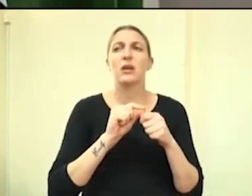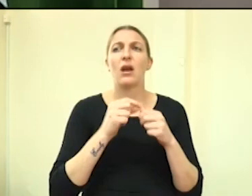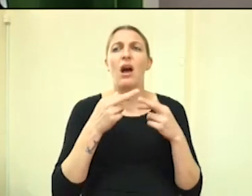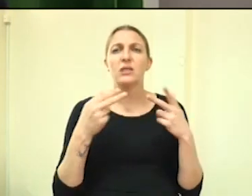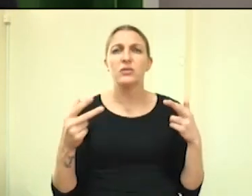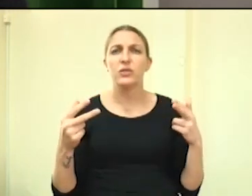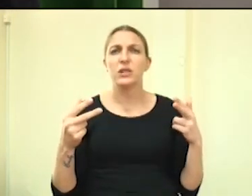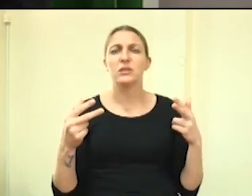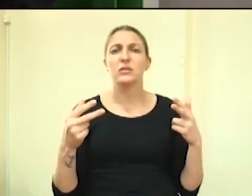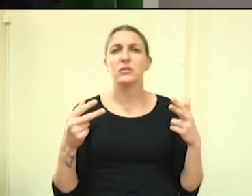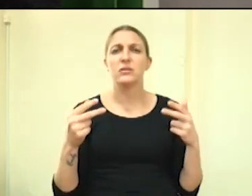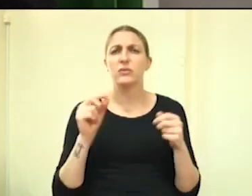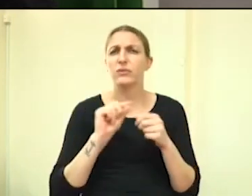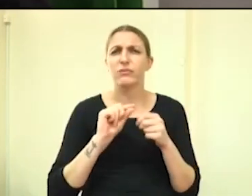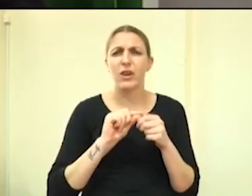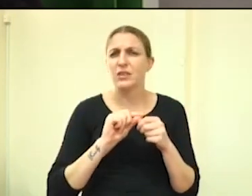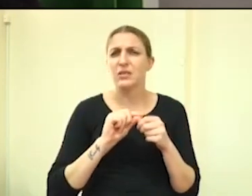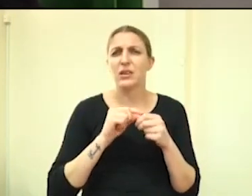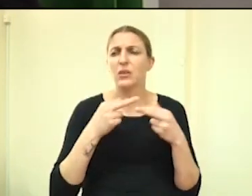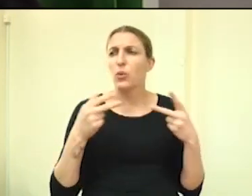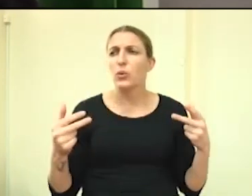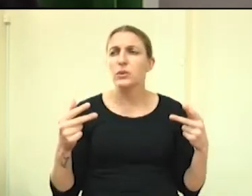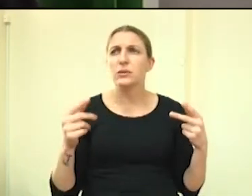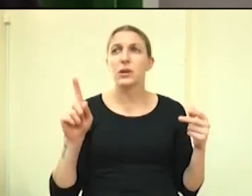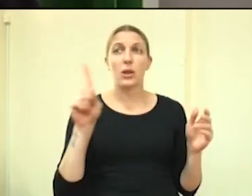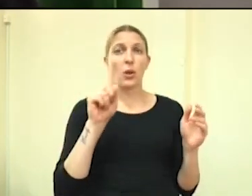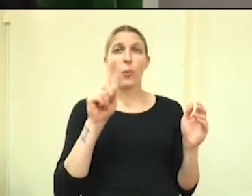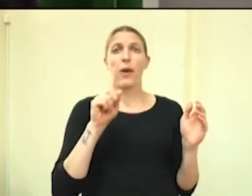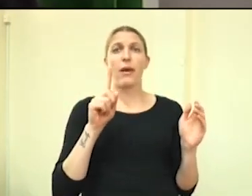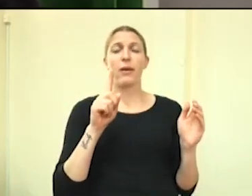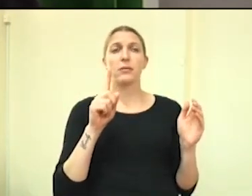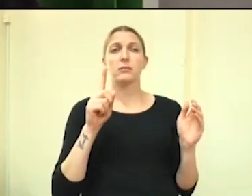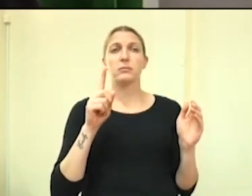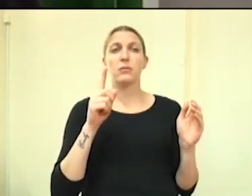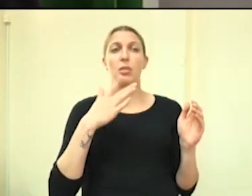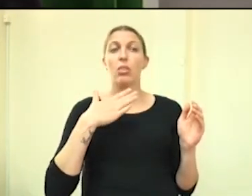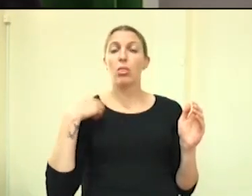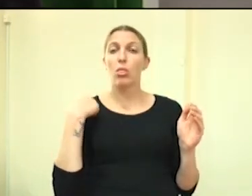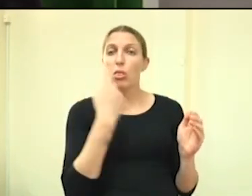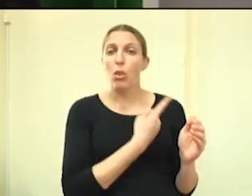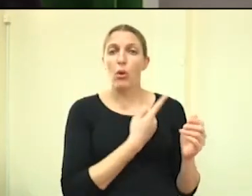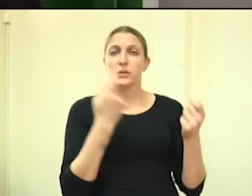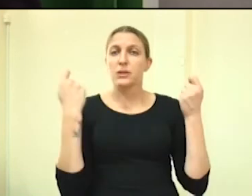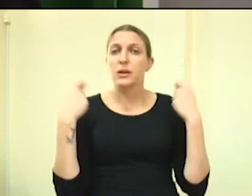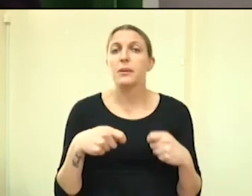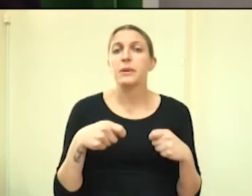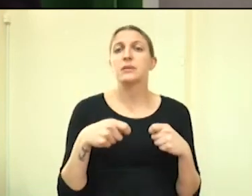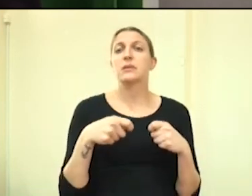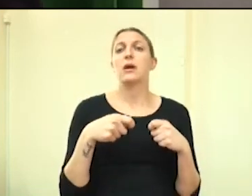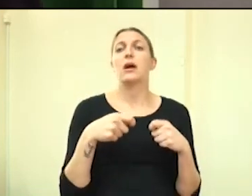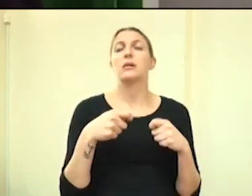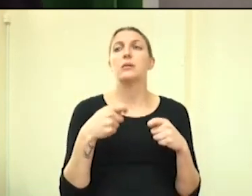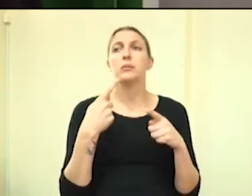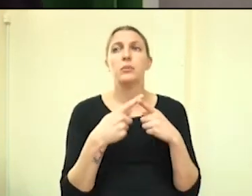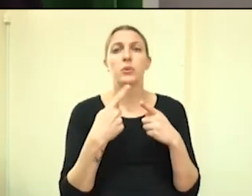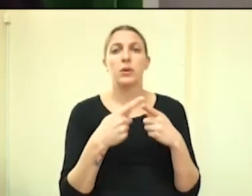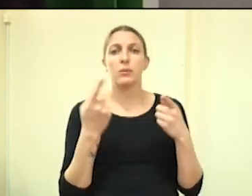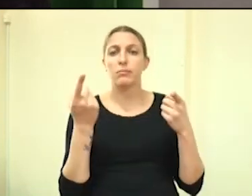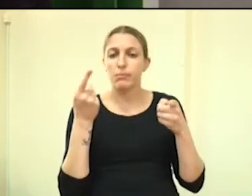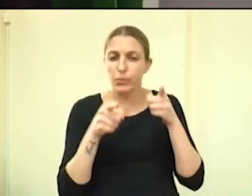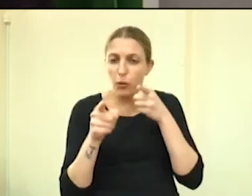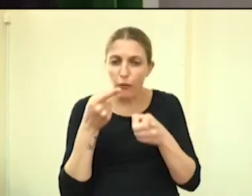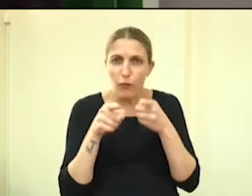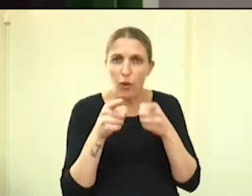essa casa para provocar uma coisa que vem contra a comunidade. Agora, a gente sabe que